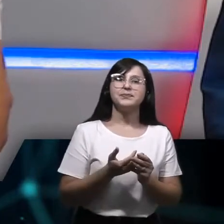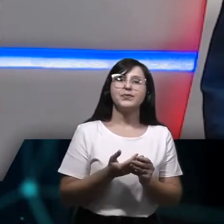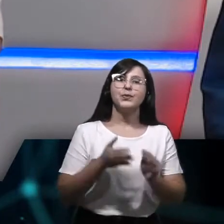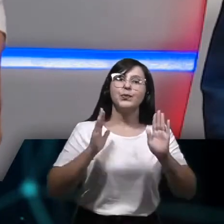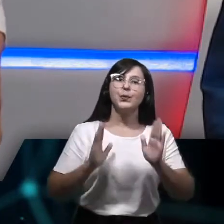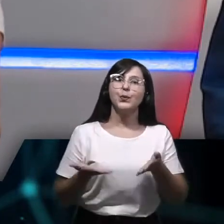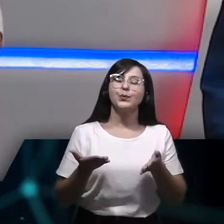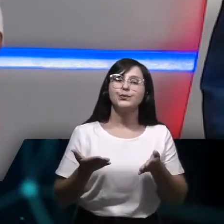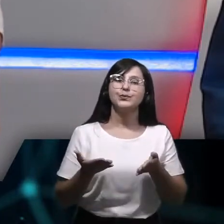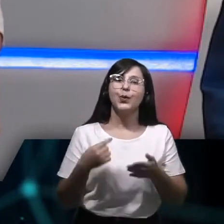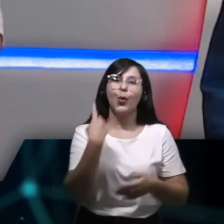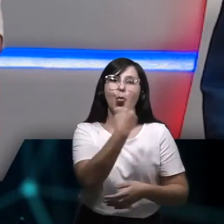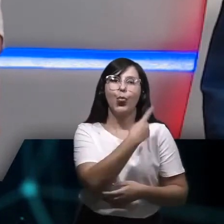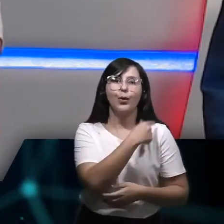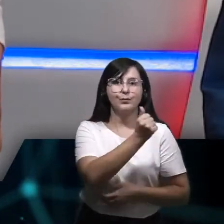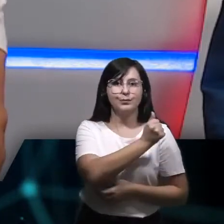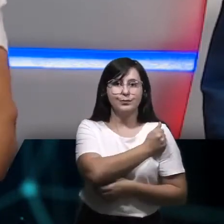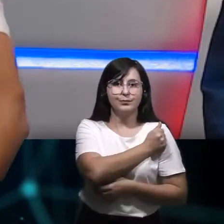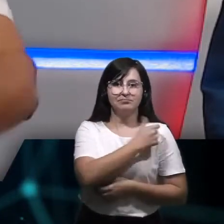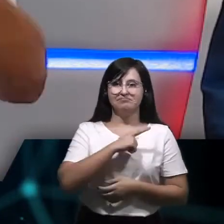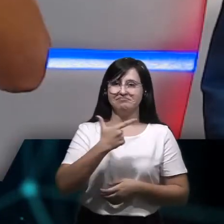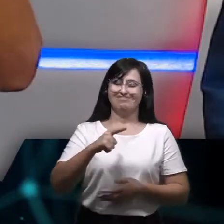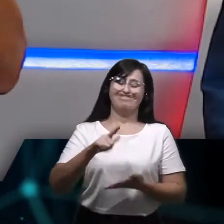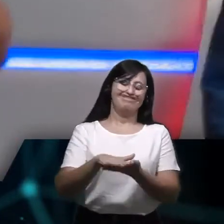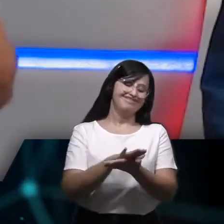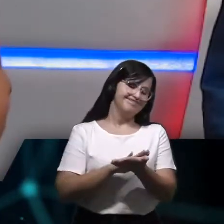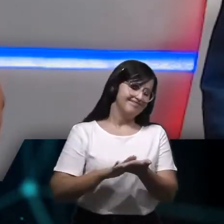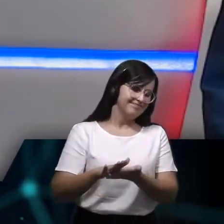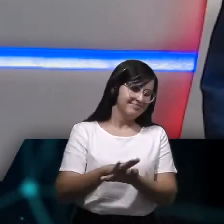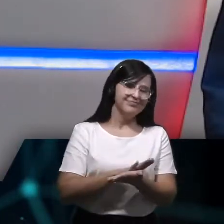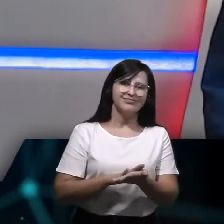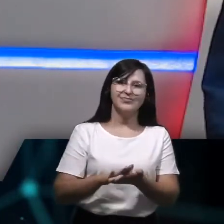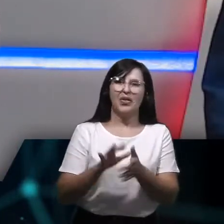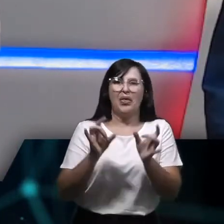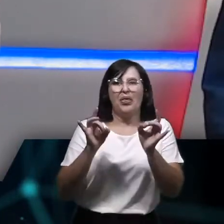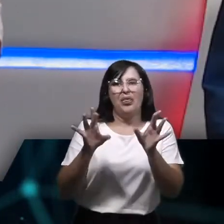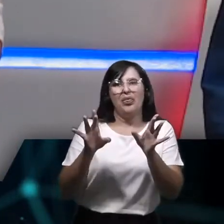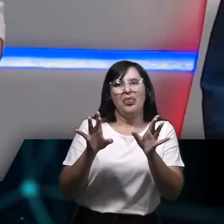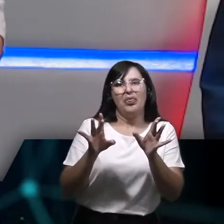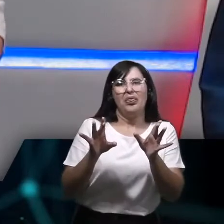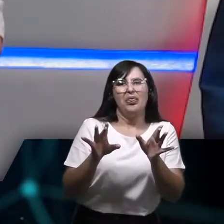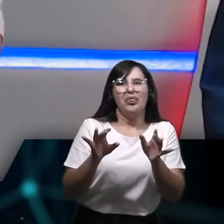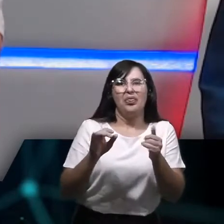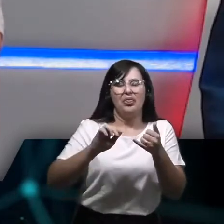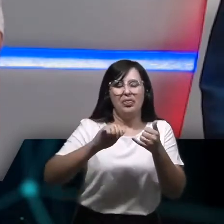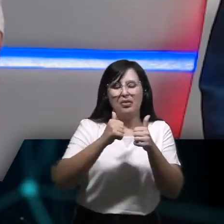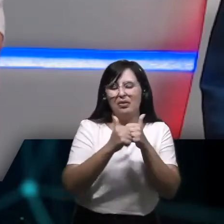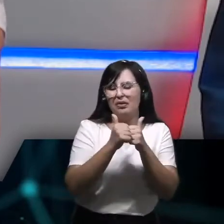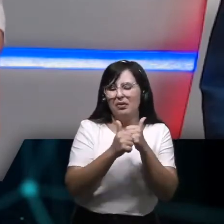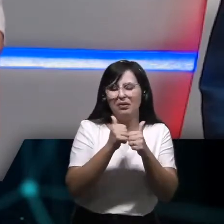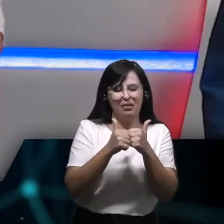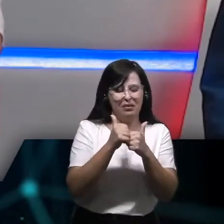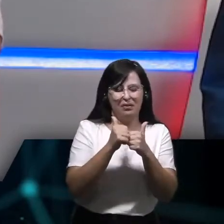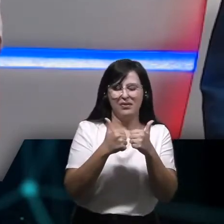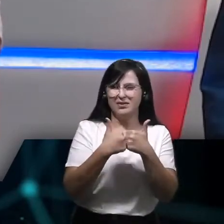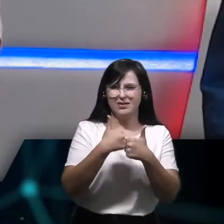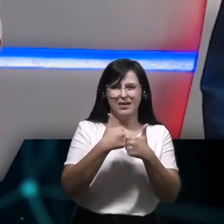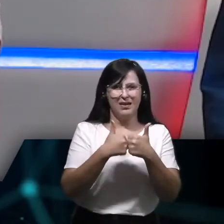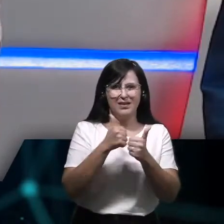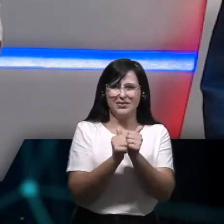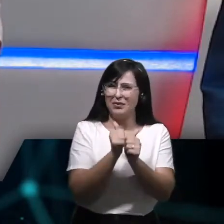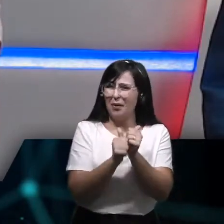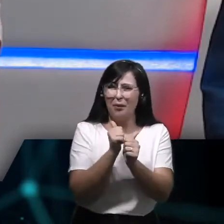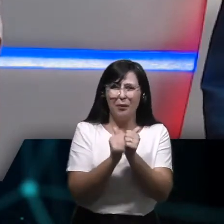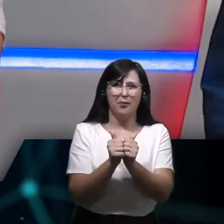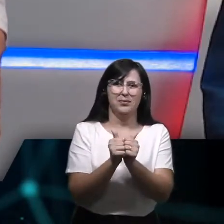hoje os nossos alunos não terem nada disso, está só na soja e no arroz. Na minha época era fruta,